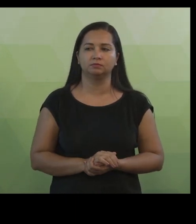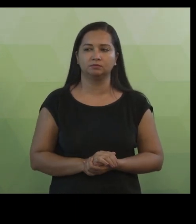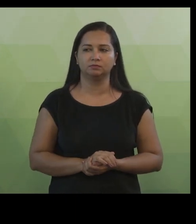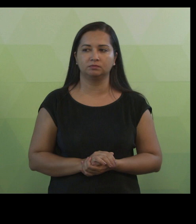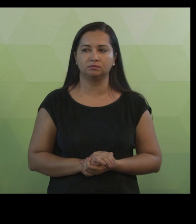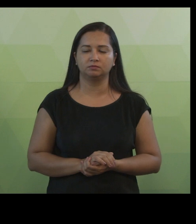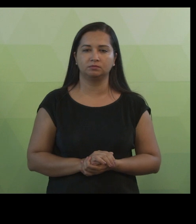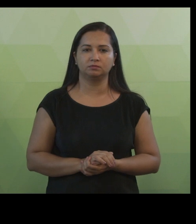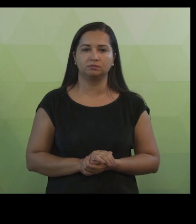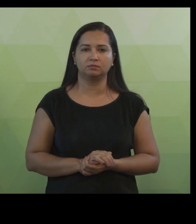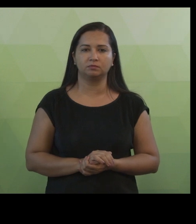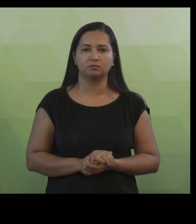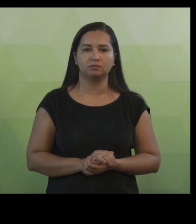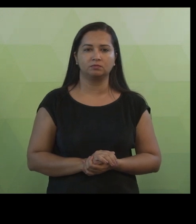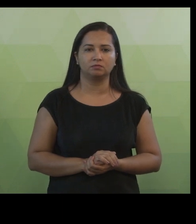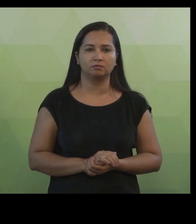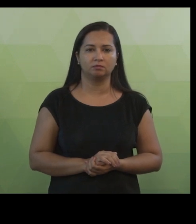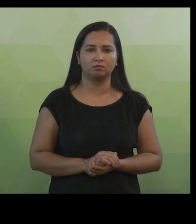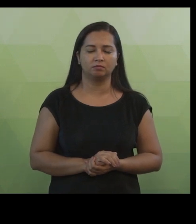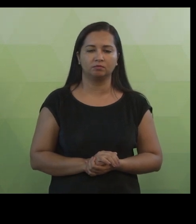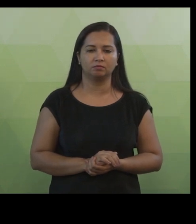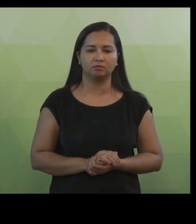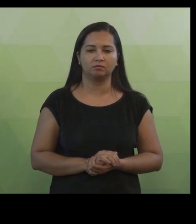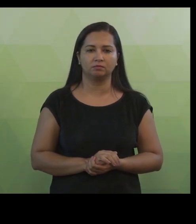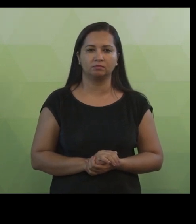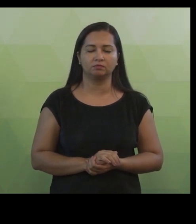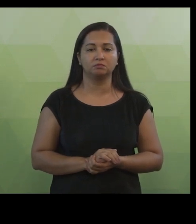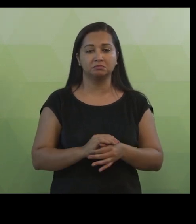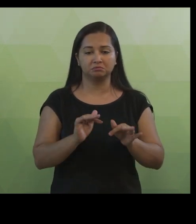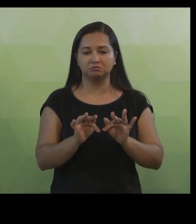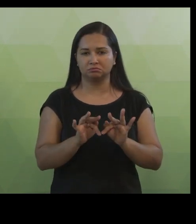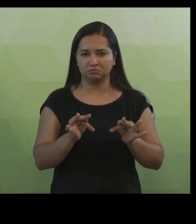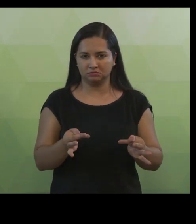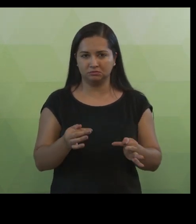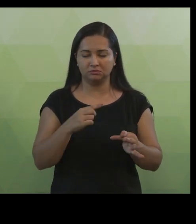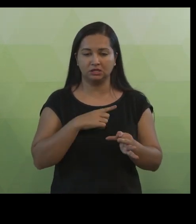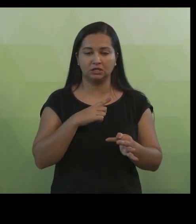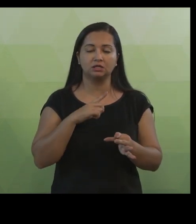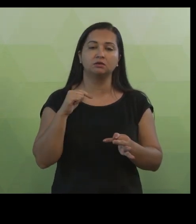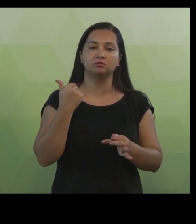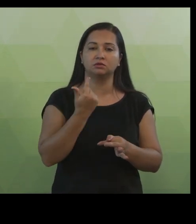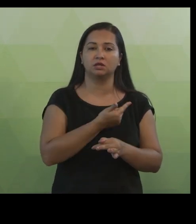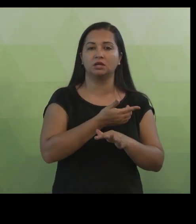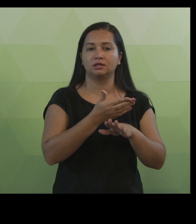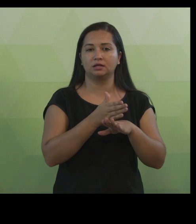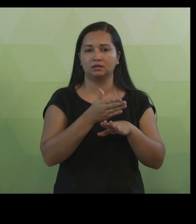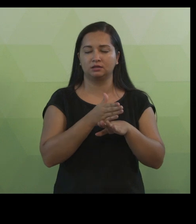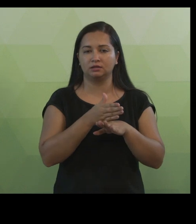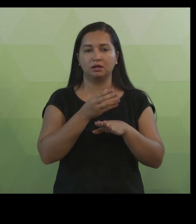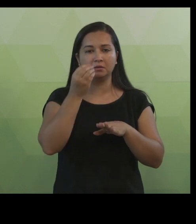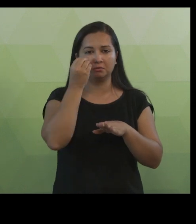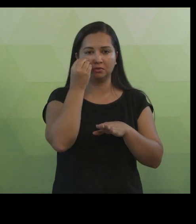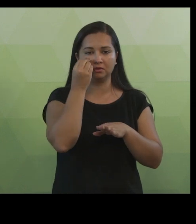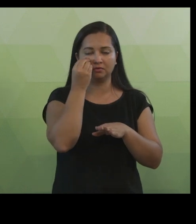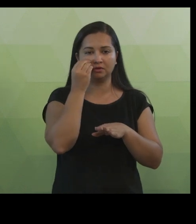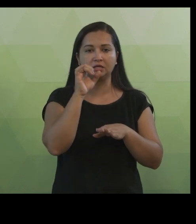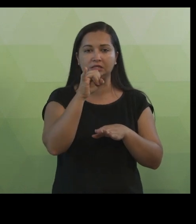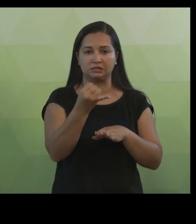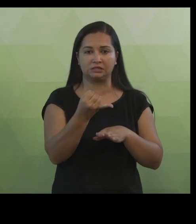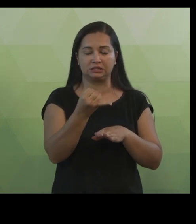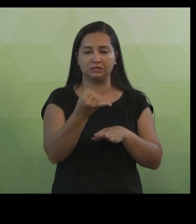ser falsa ou cair no senão, então eu tenho também comandos agrupados pela